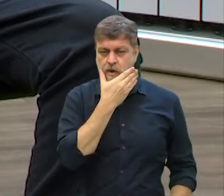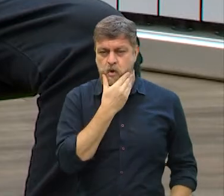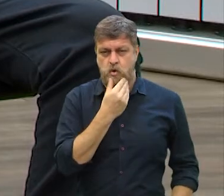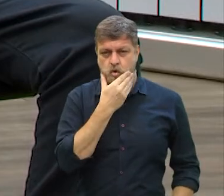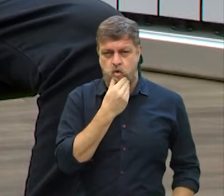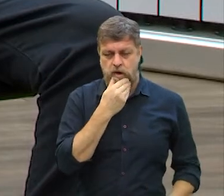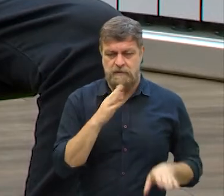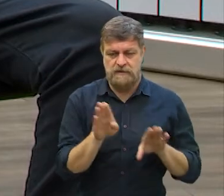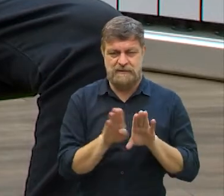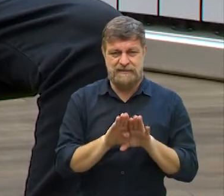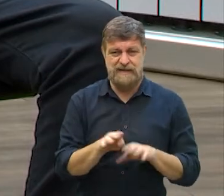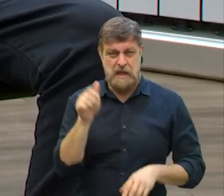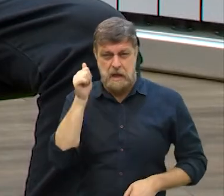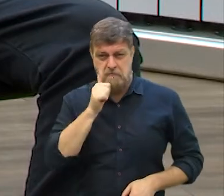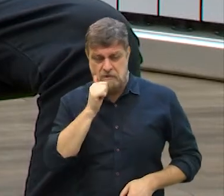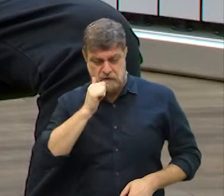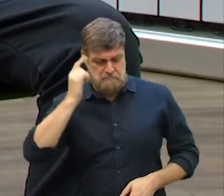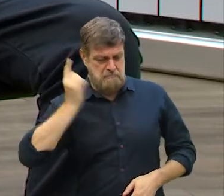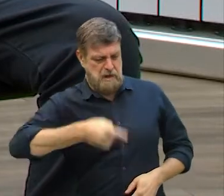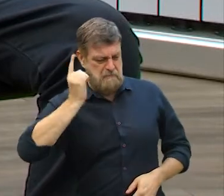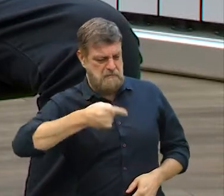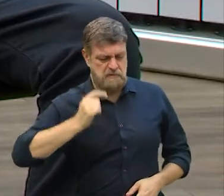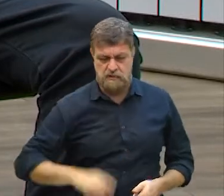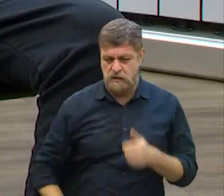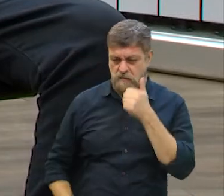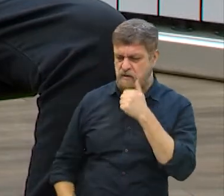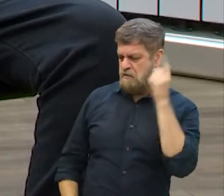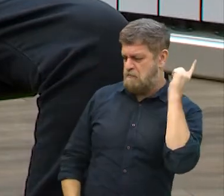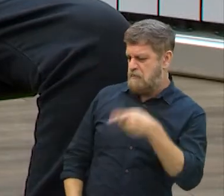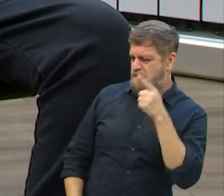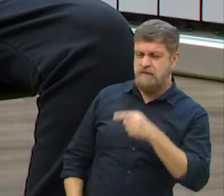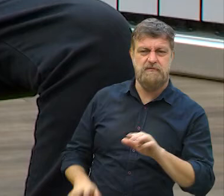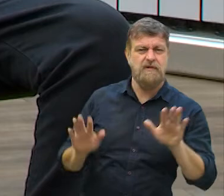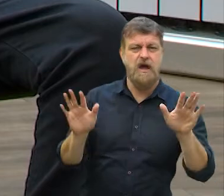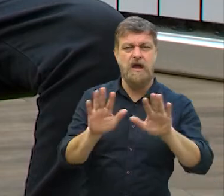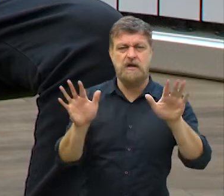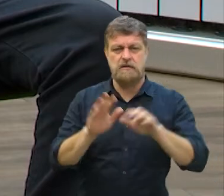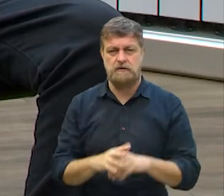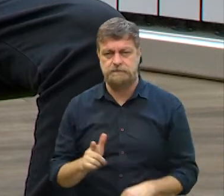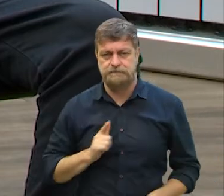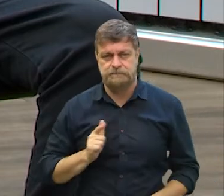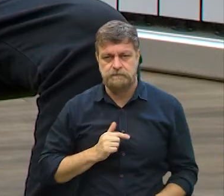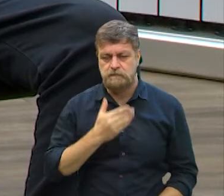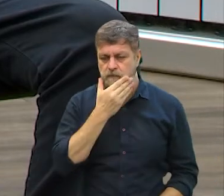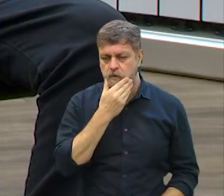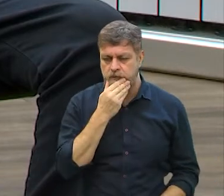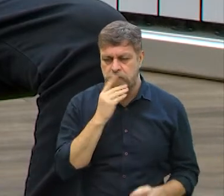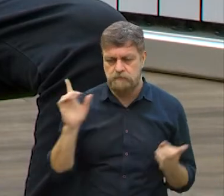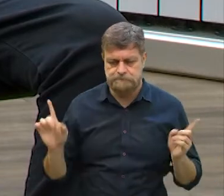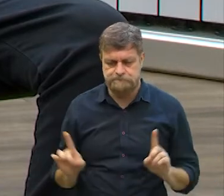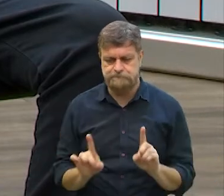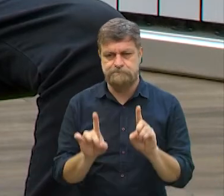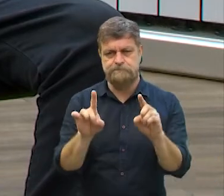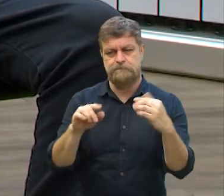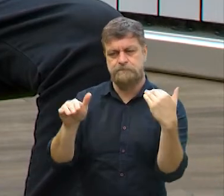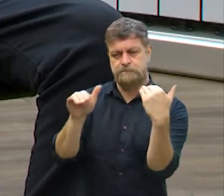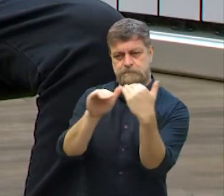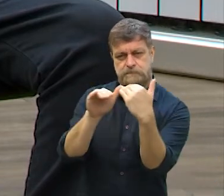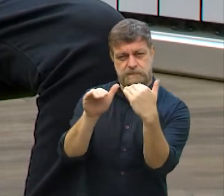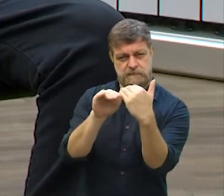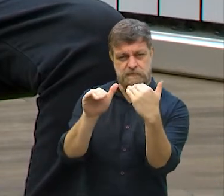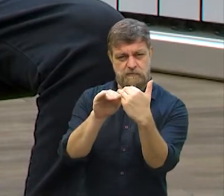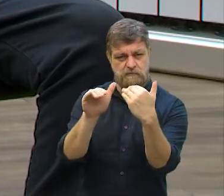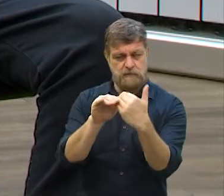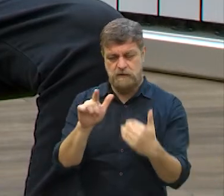o machismo feminino, também não se aplica mais. A mulher ocupou o seu espaço, o homem não perdeu espaço, muito pelo contrário,